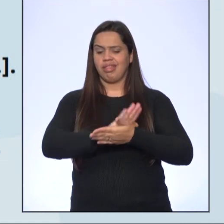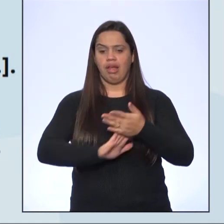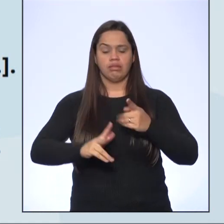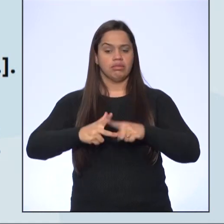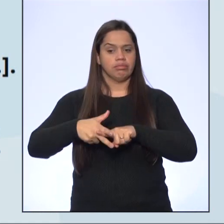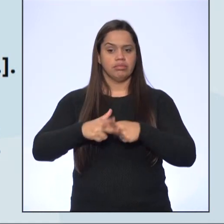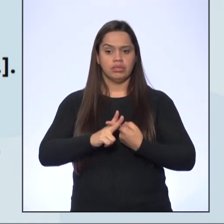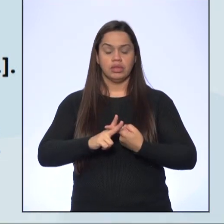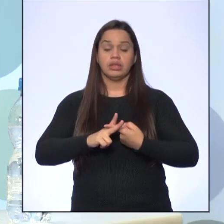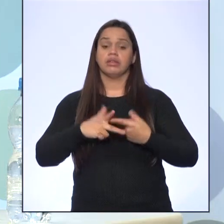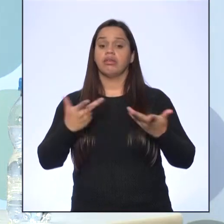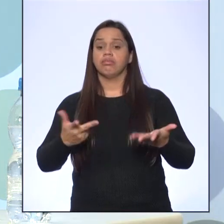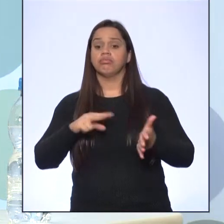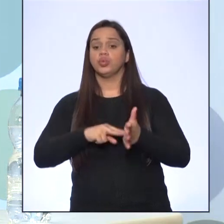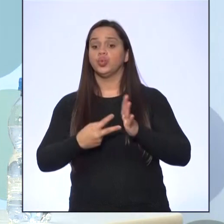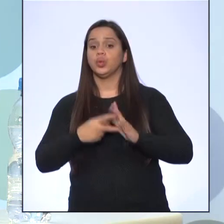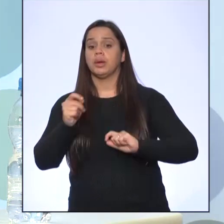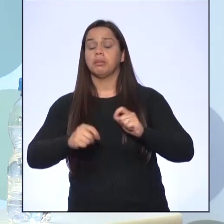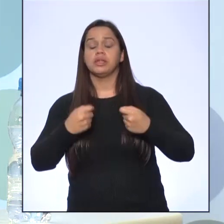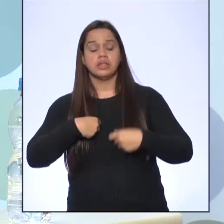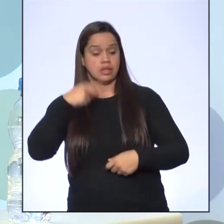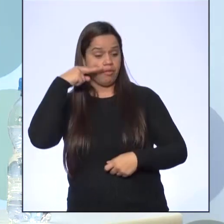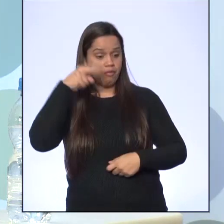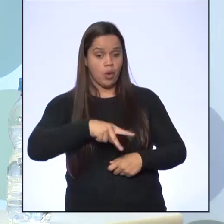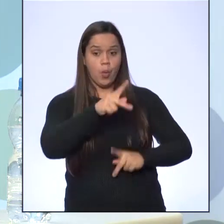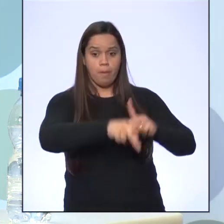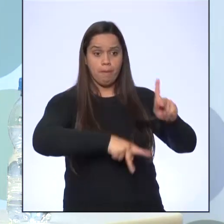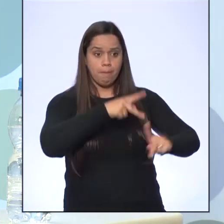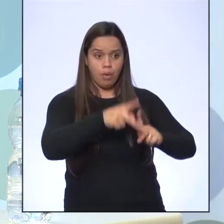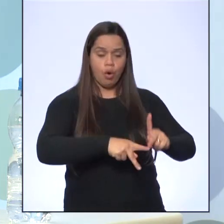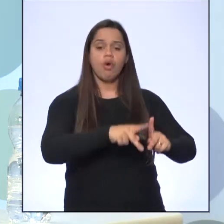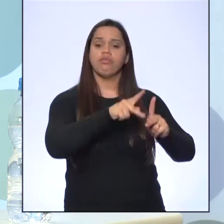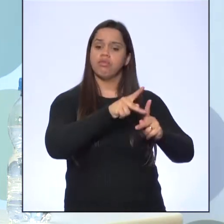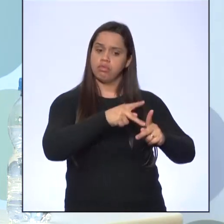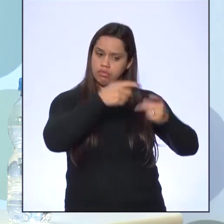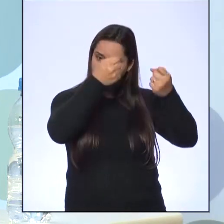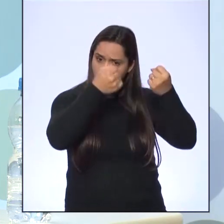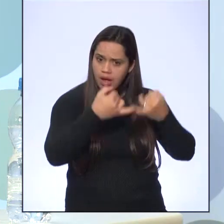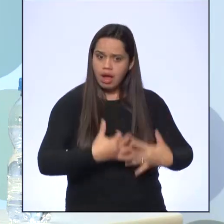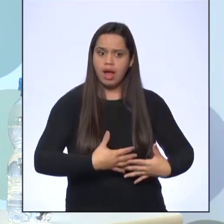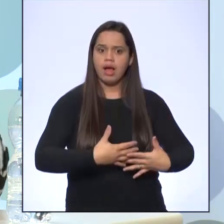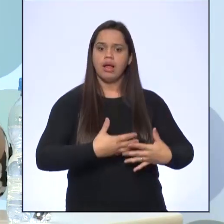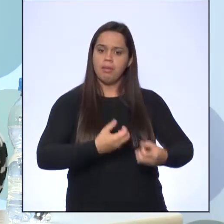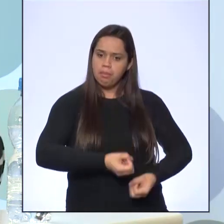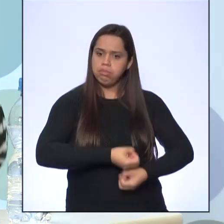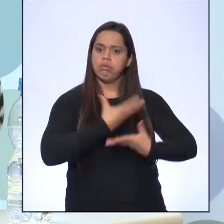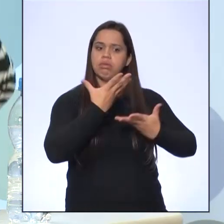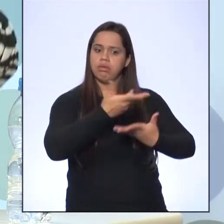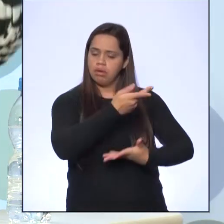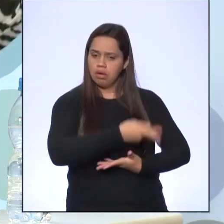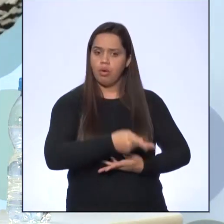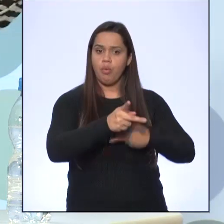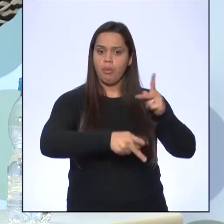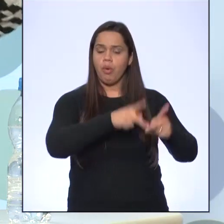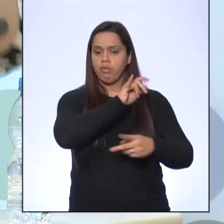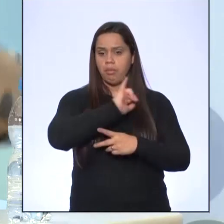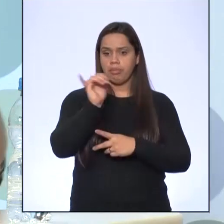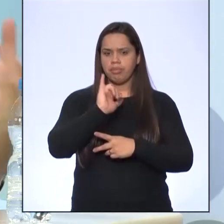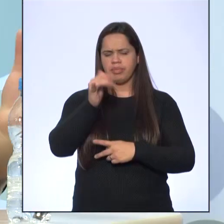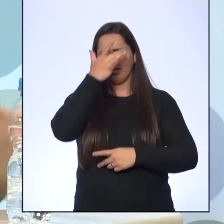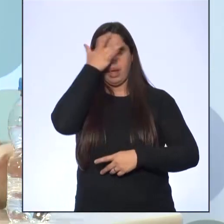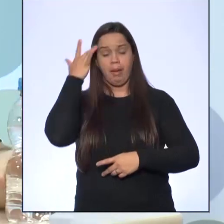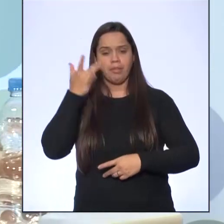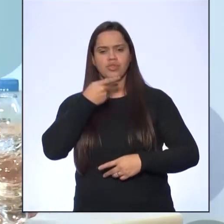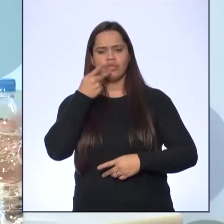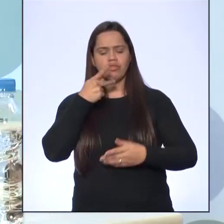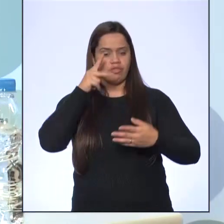tem que ouvir o povo, a gente tem... Algumas pessoas colocaram aqui, eu esqueci o nome da pessoa, porque o chat vai